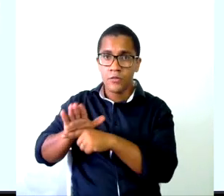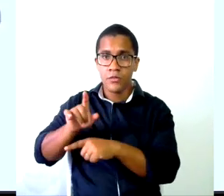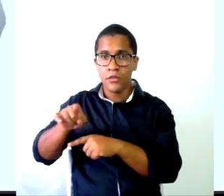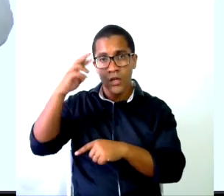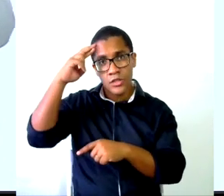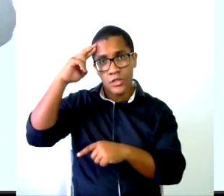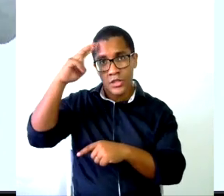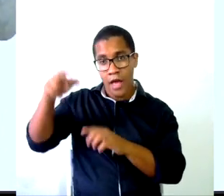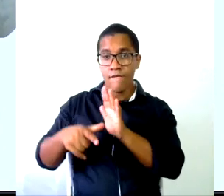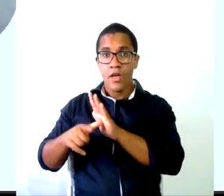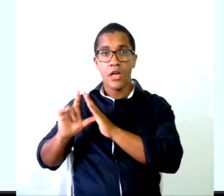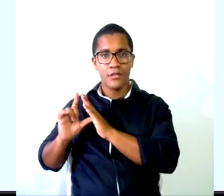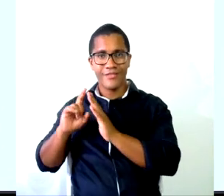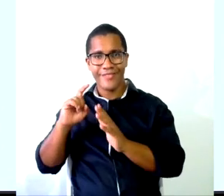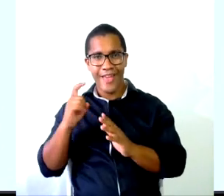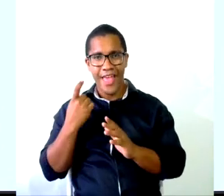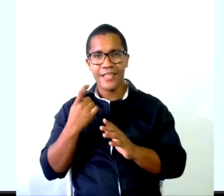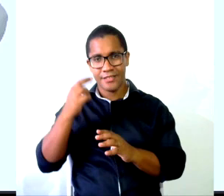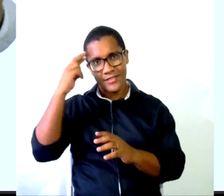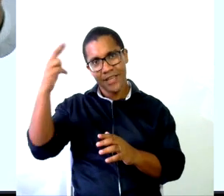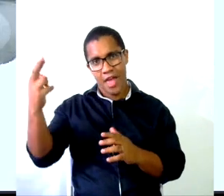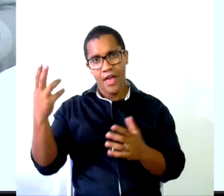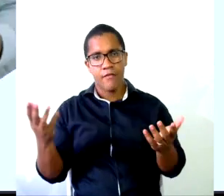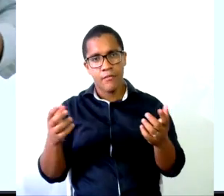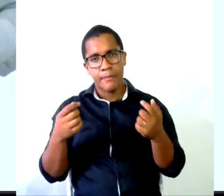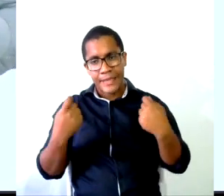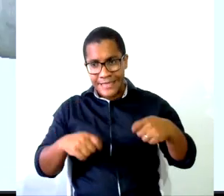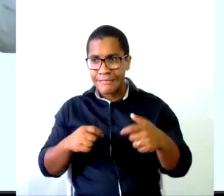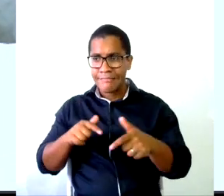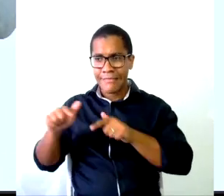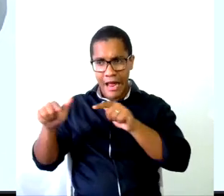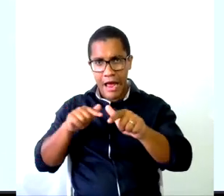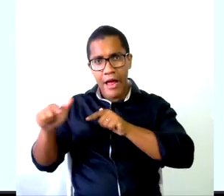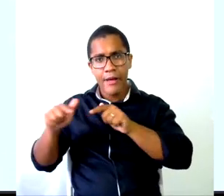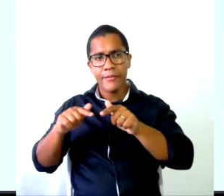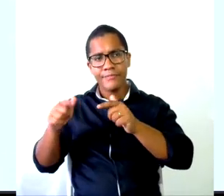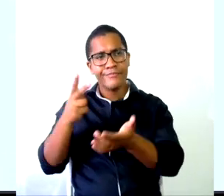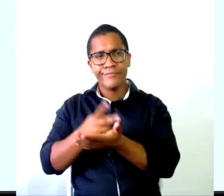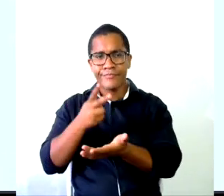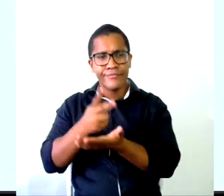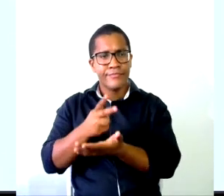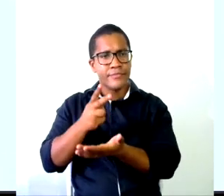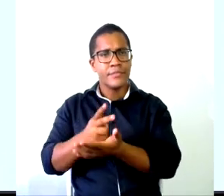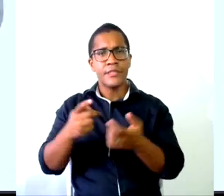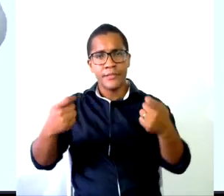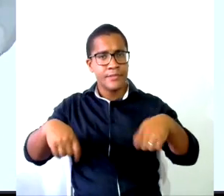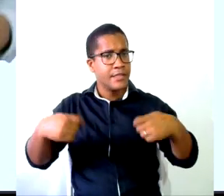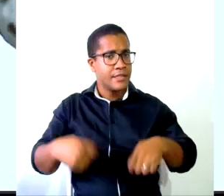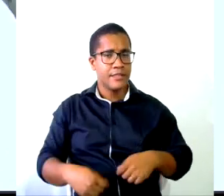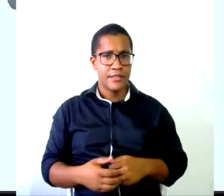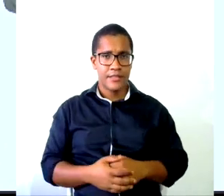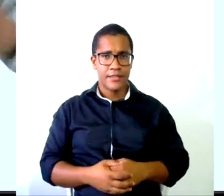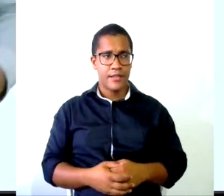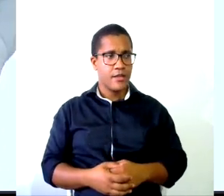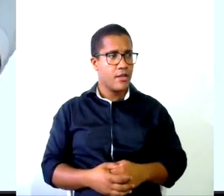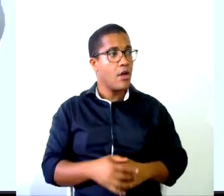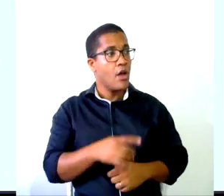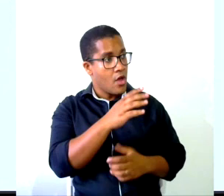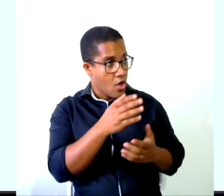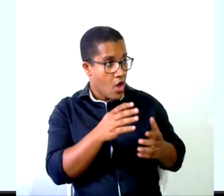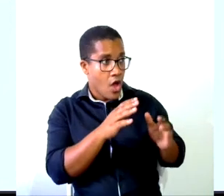ex-amo, né? Senhor, isso, eu lhe dei a alforria, a liberdade, então você